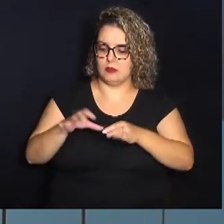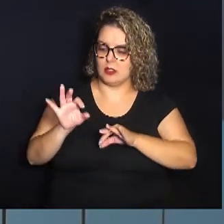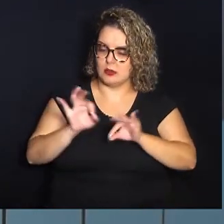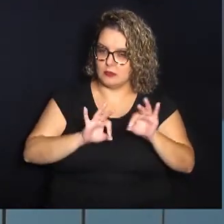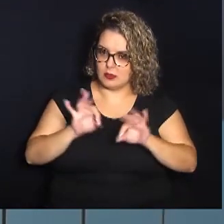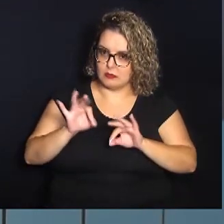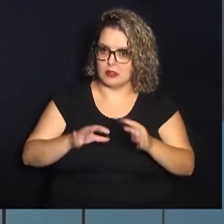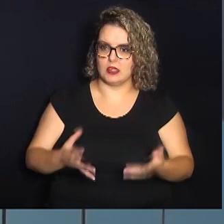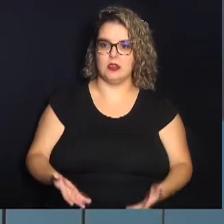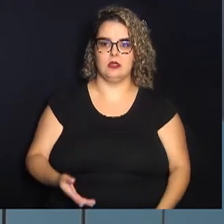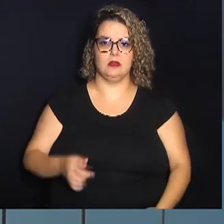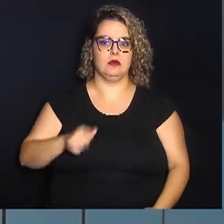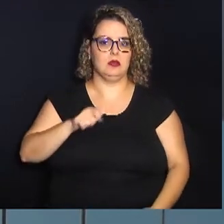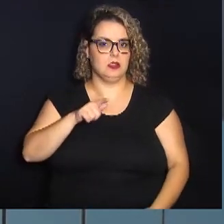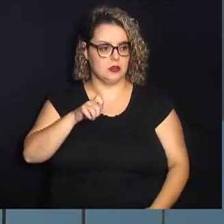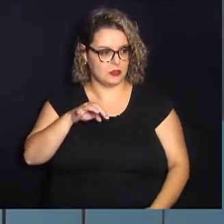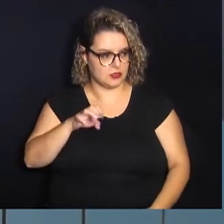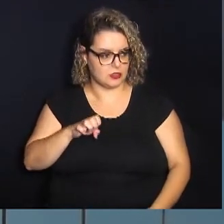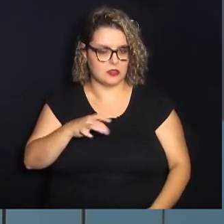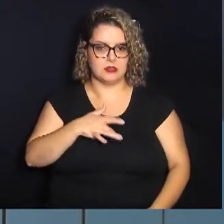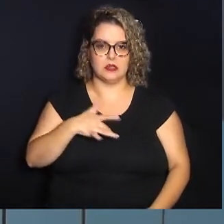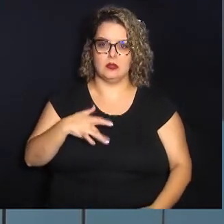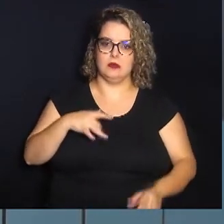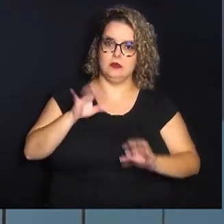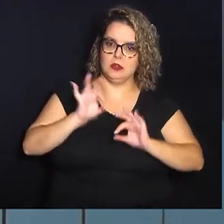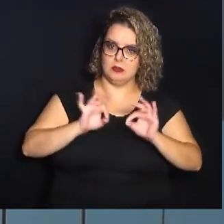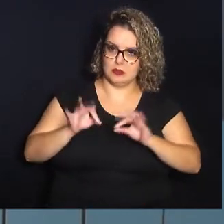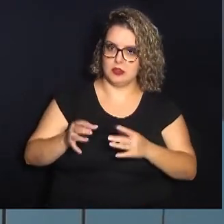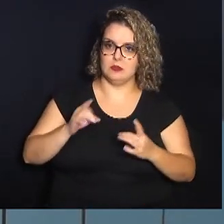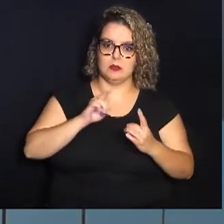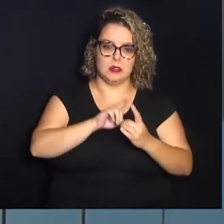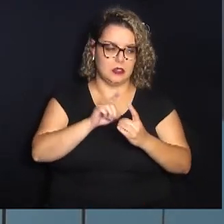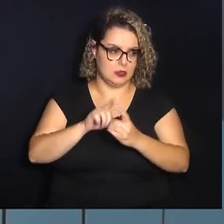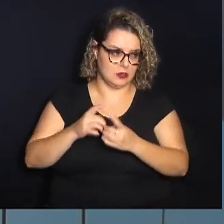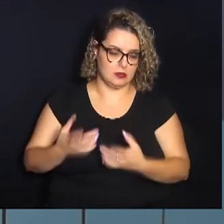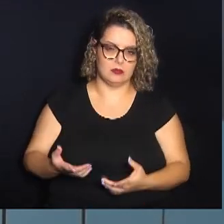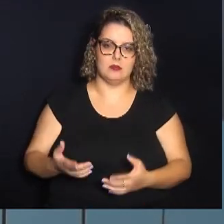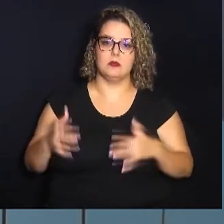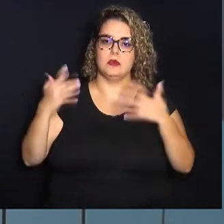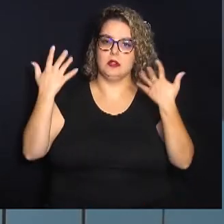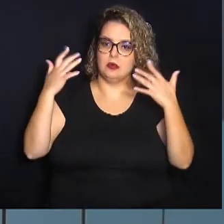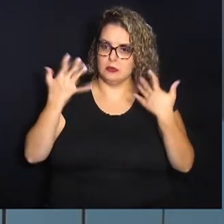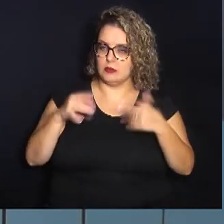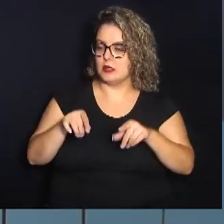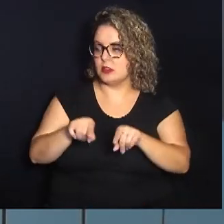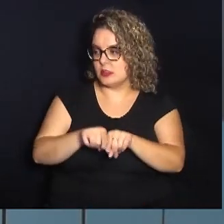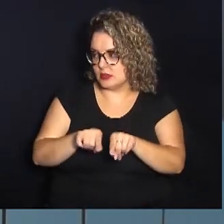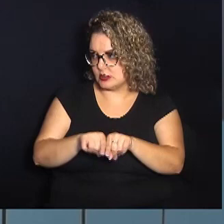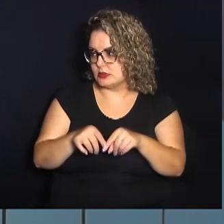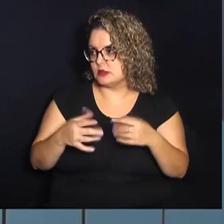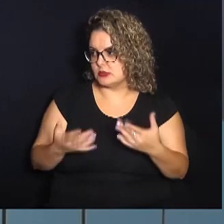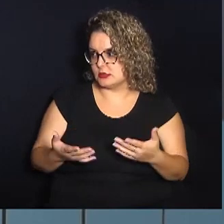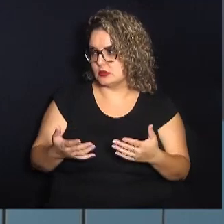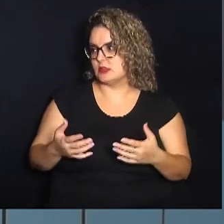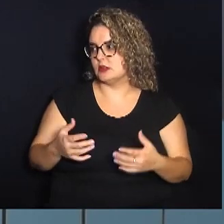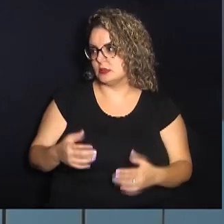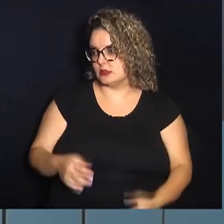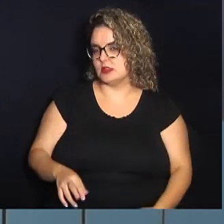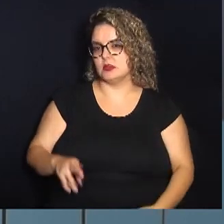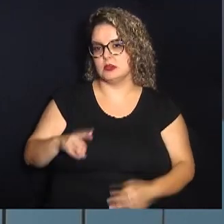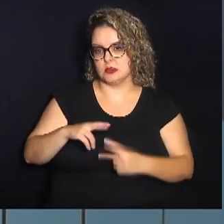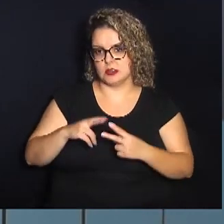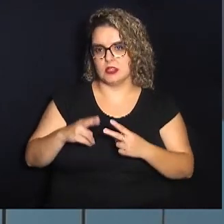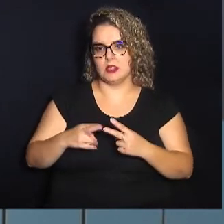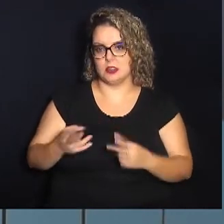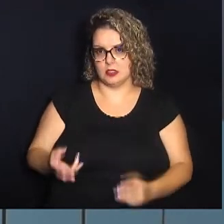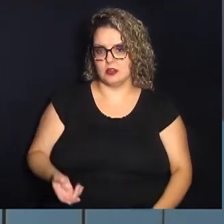preparada, agente de saúde, preparado para poder atender. Mas eu parabenizo também esse recurso utilizado da